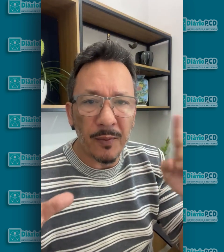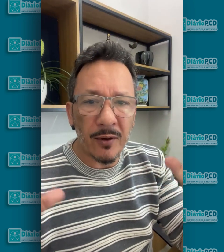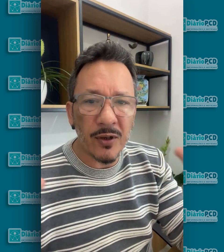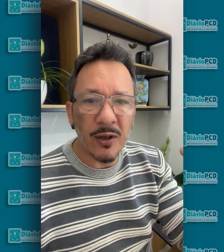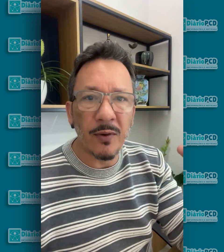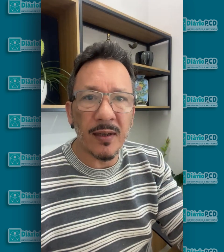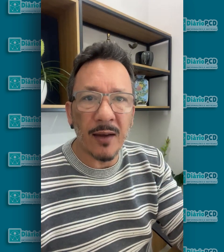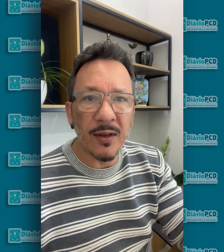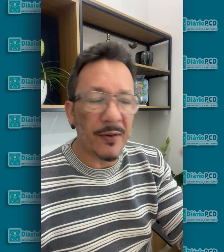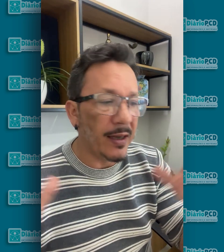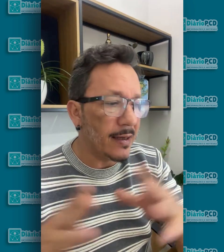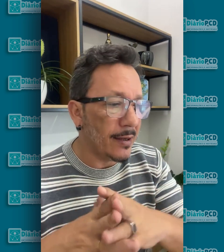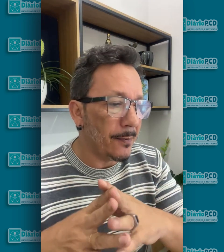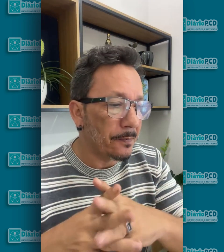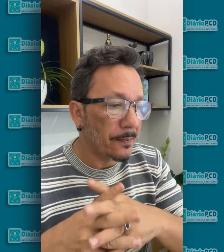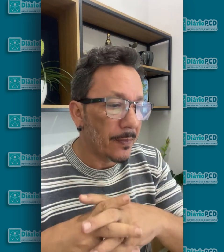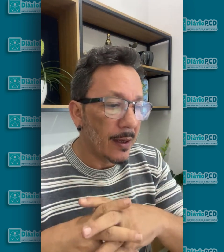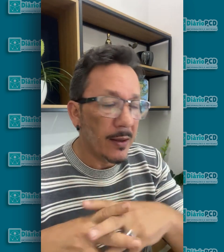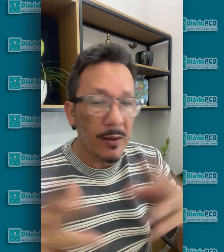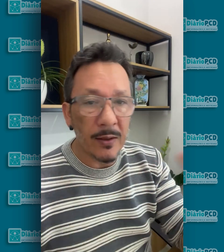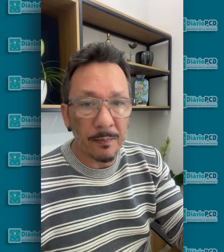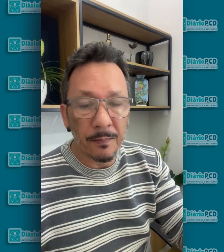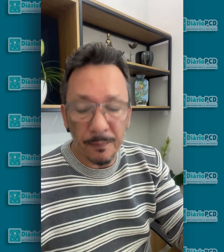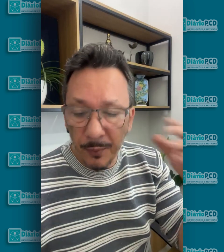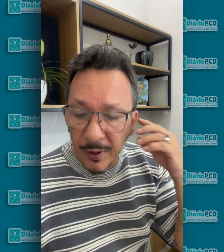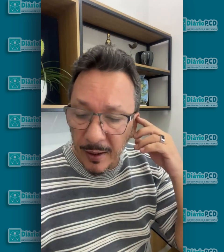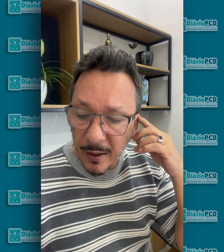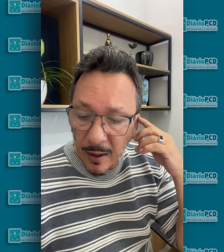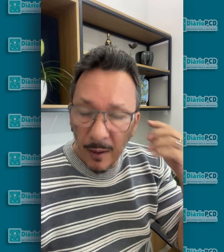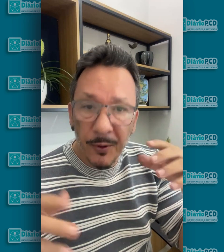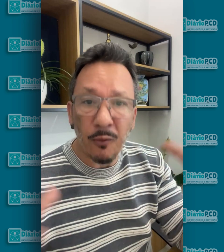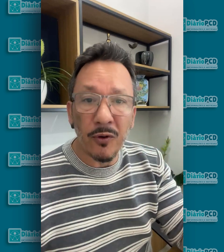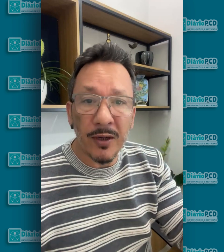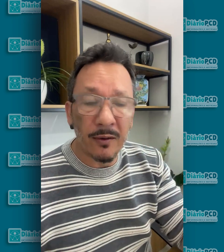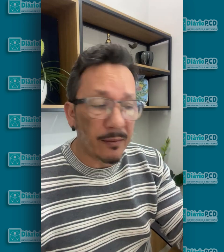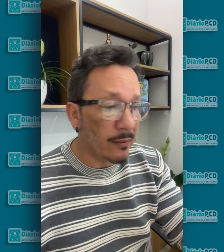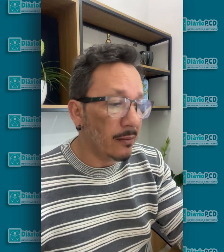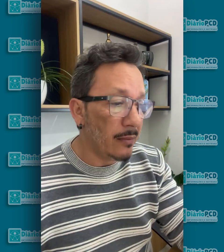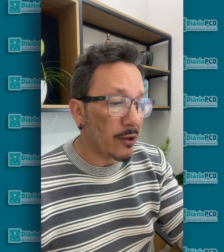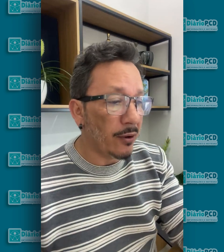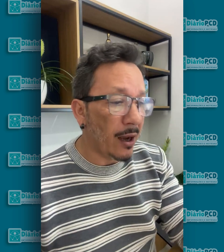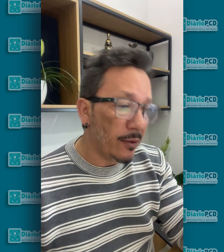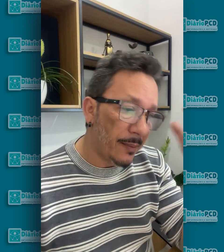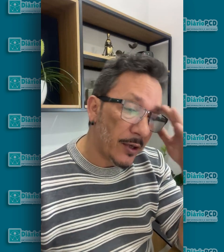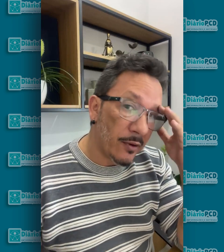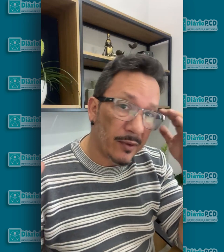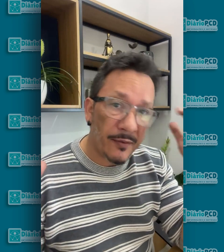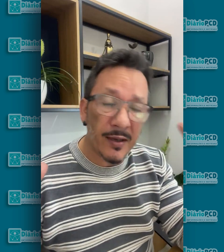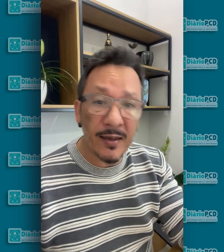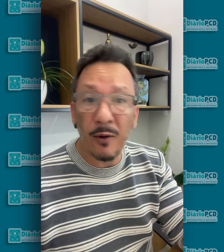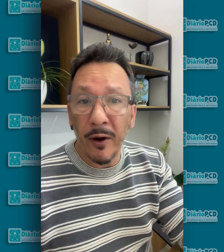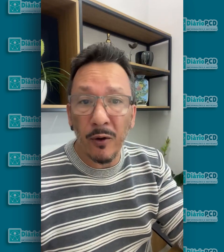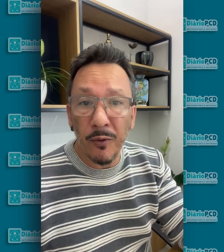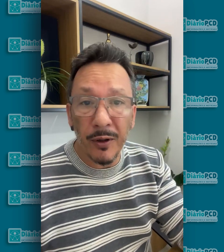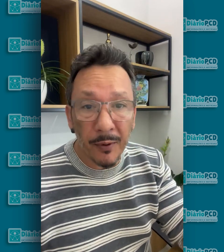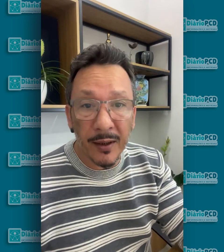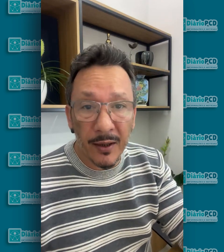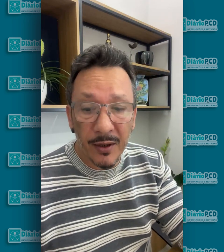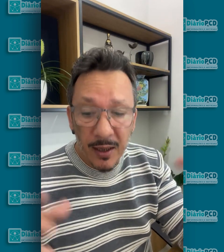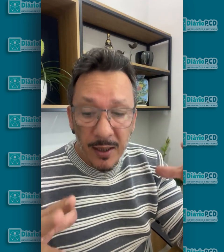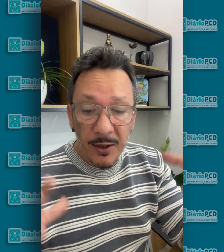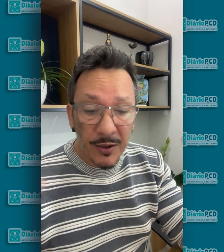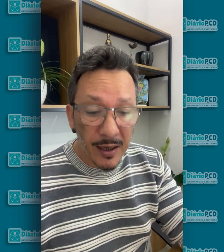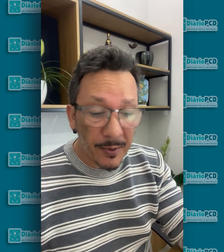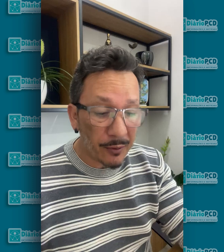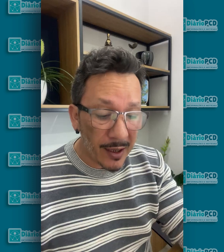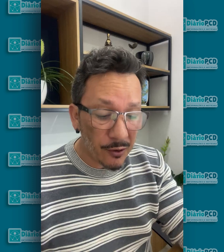em pelo menos 5 estados da federação. Por quê? Porque o Conselho Nacional da Pessoa com Deficiência é um órgão muito